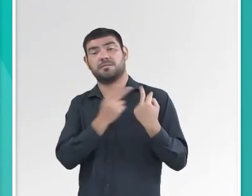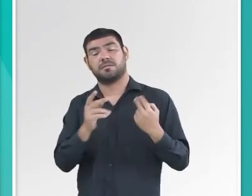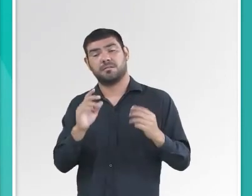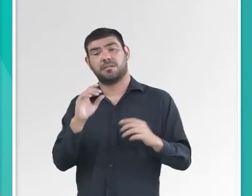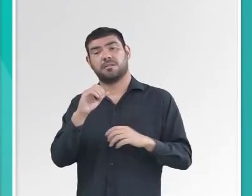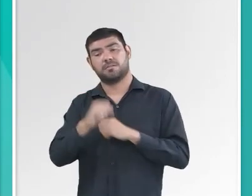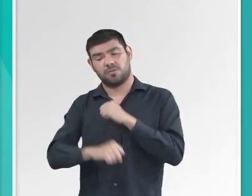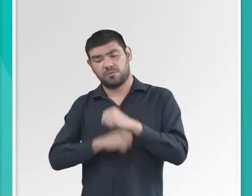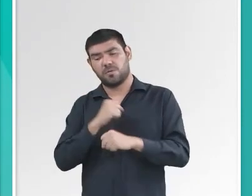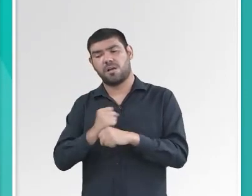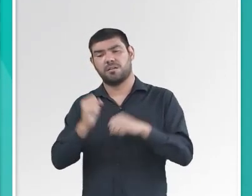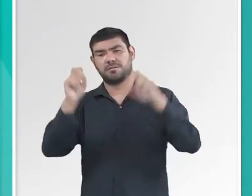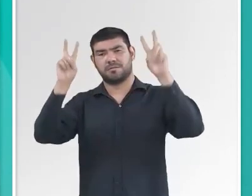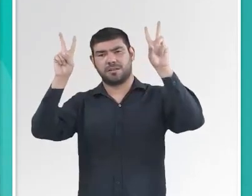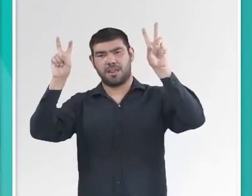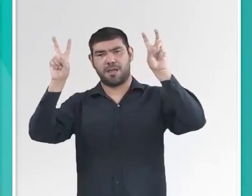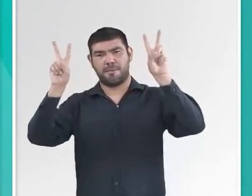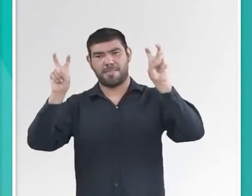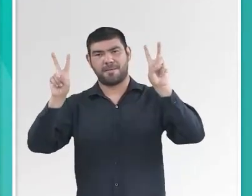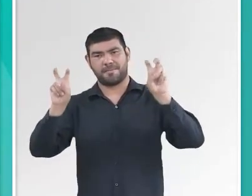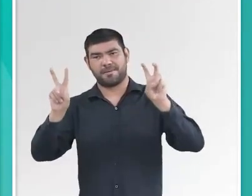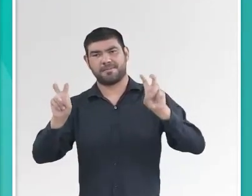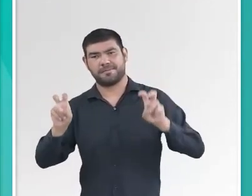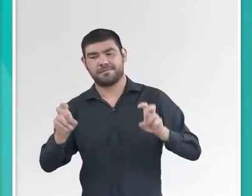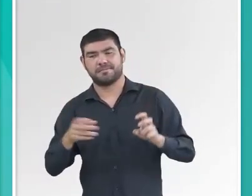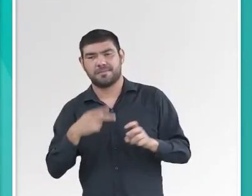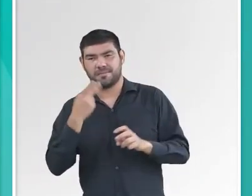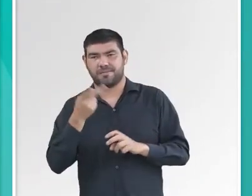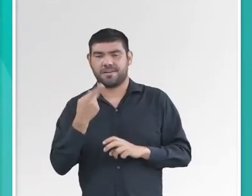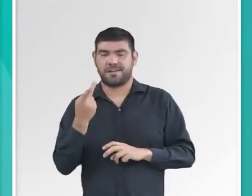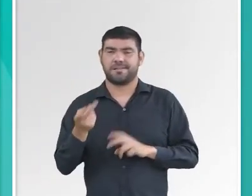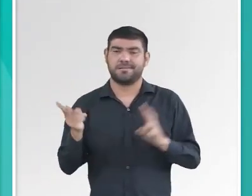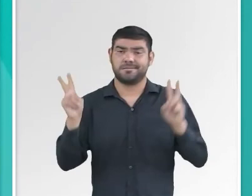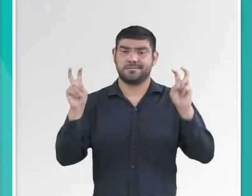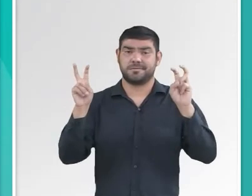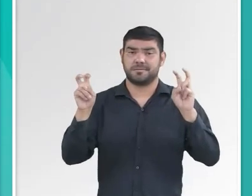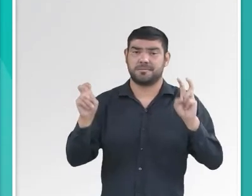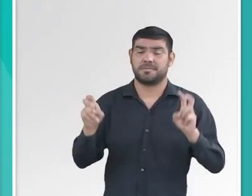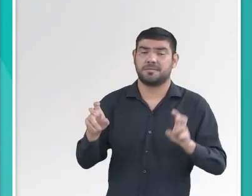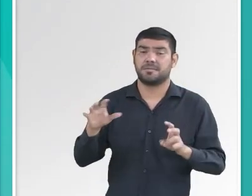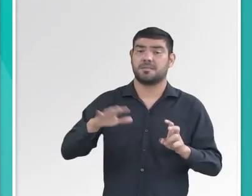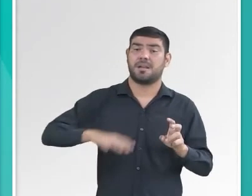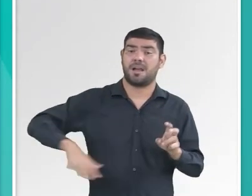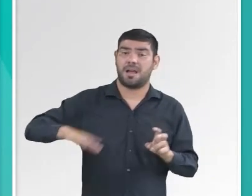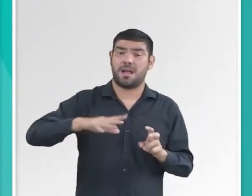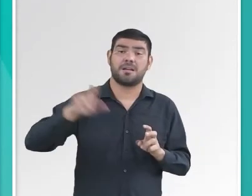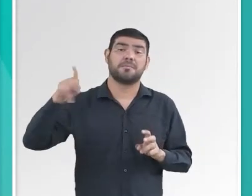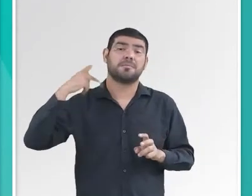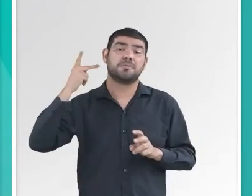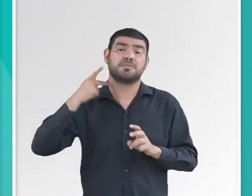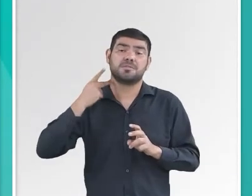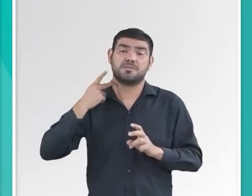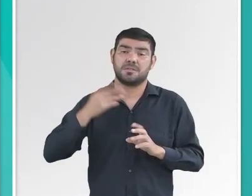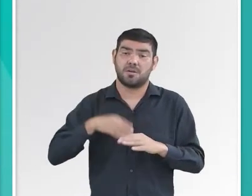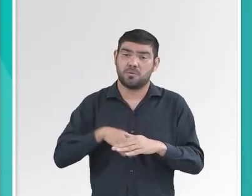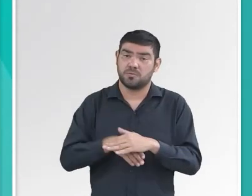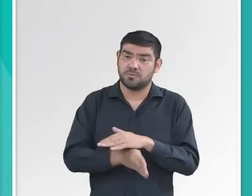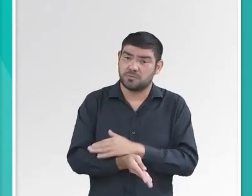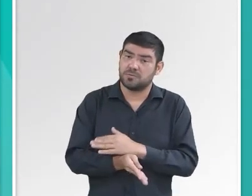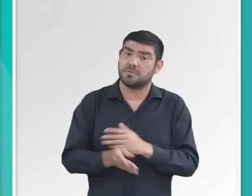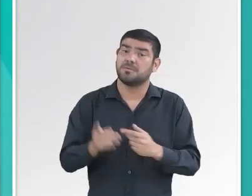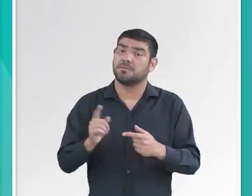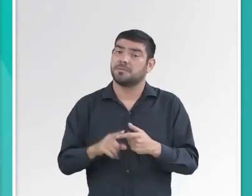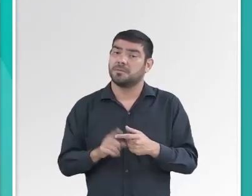tem temas, né, que falam sobre o cenário político, sobre costumes, por